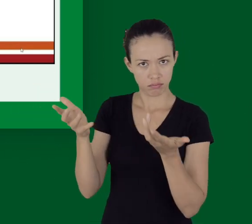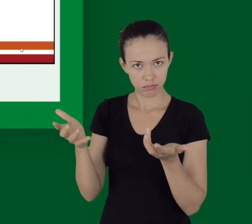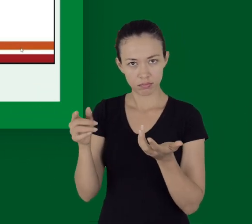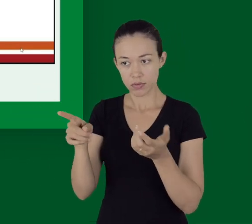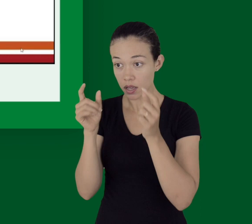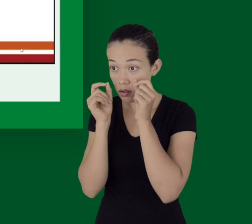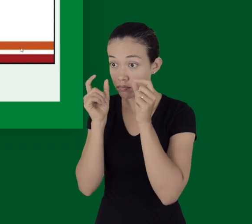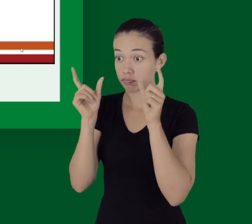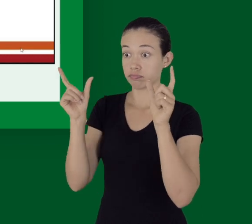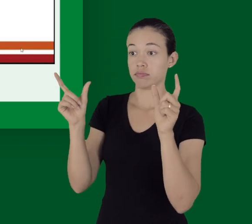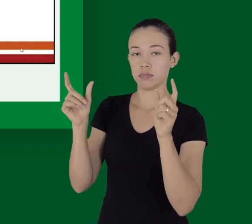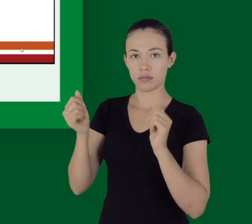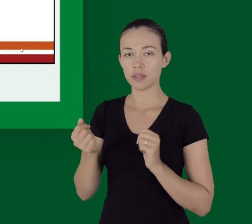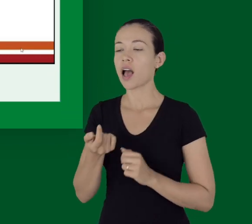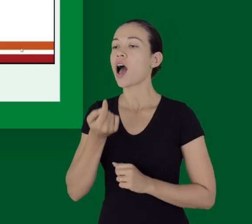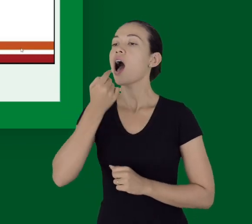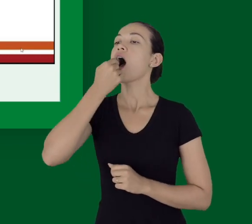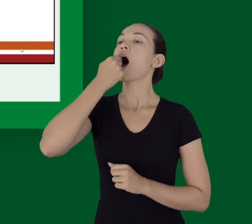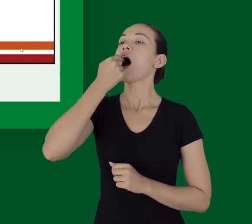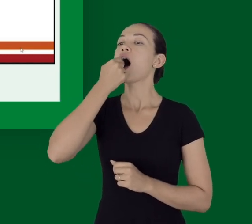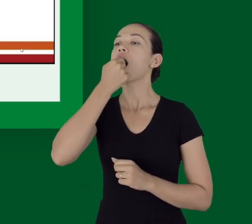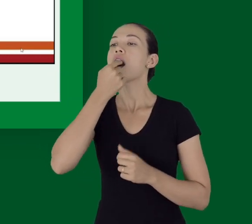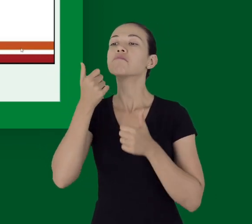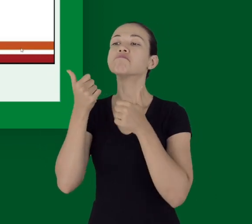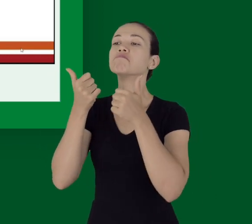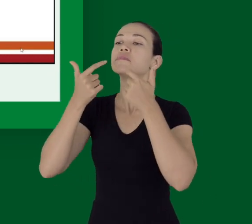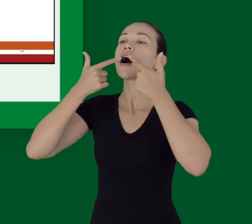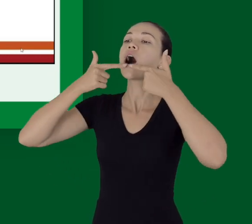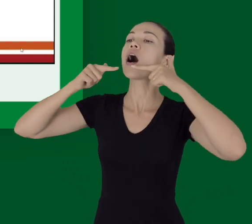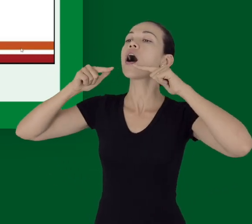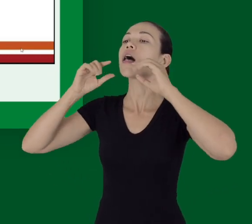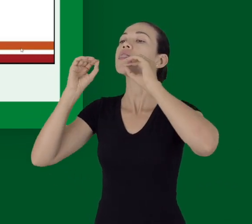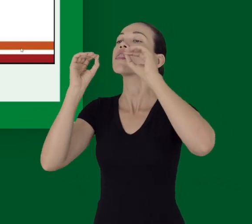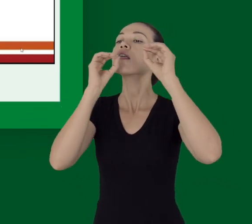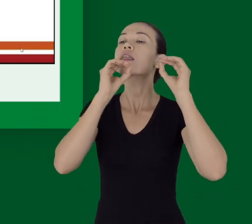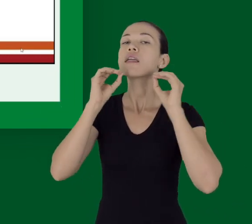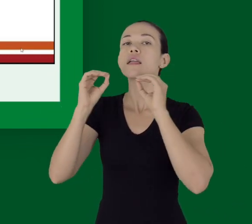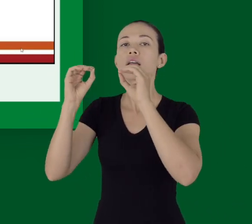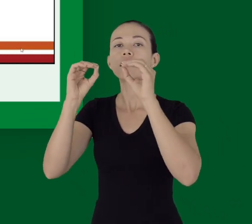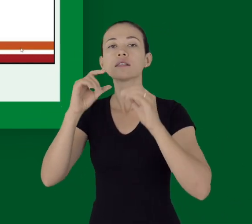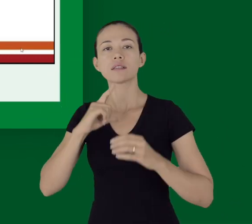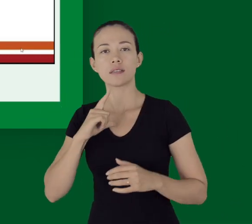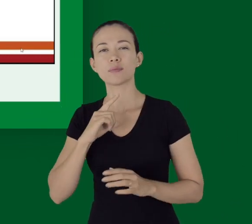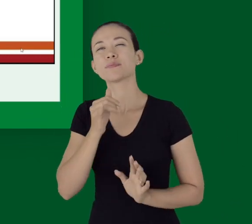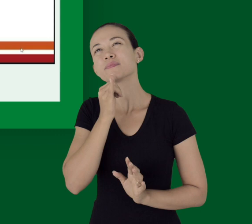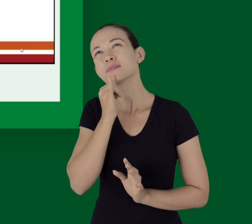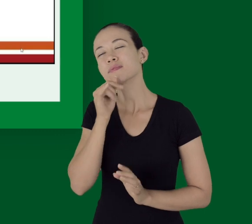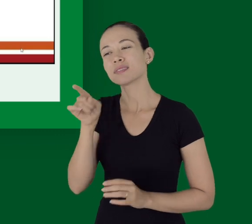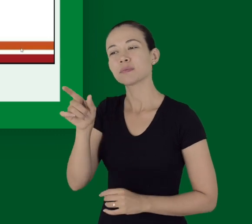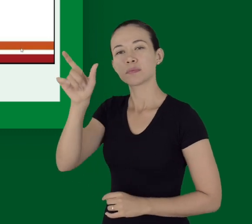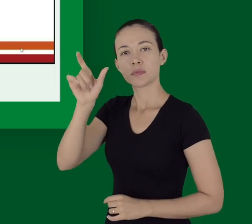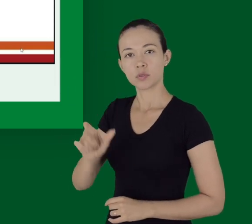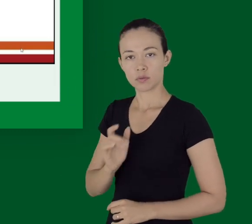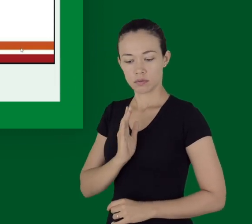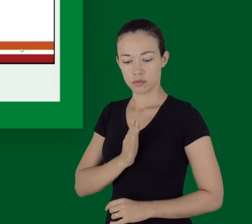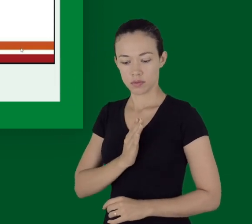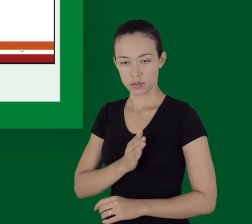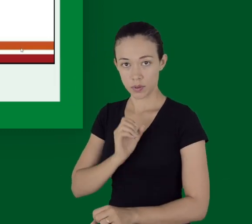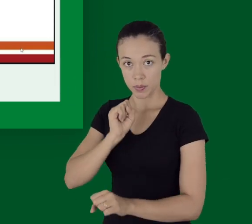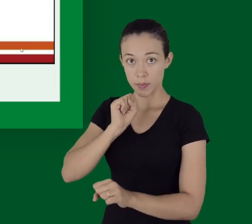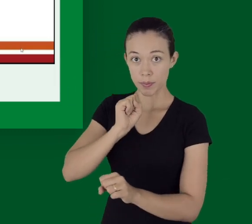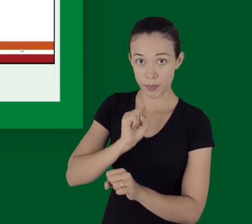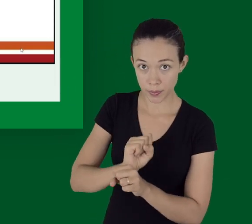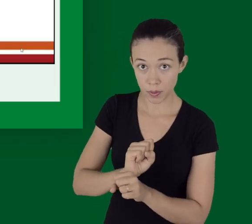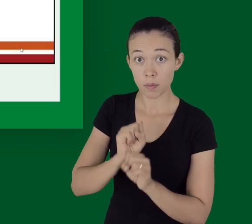O paciente está consciente, então a via aérea tá pérvia, não tem nada obstruindo a passagem de ar para o paciente estar, por exemplo,